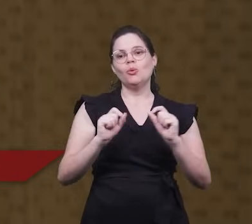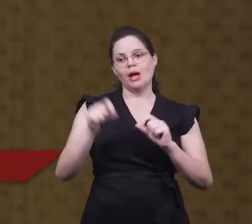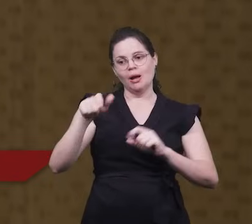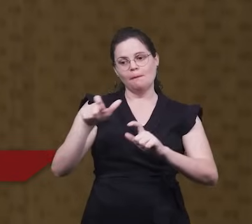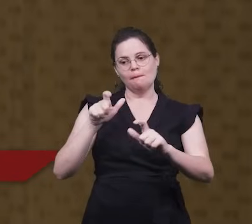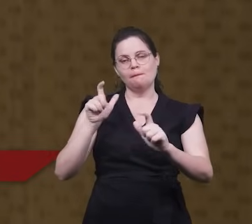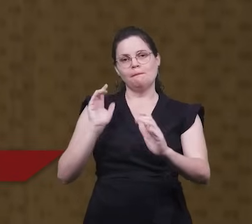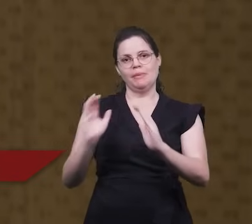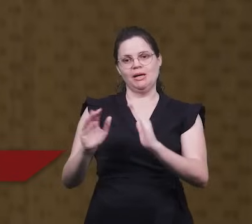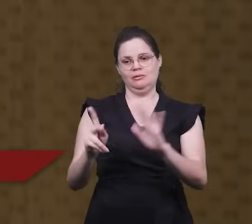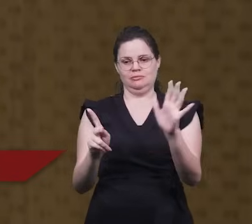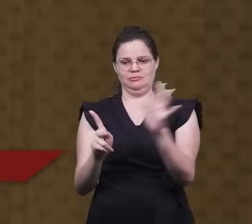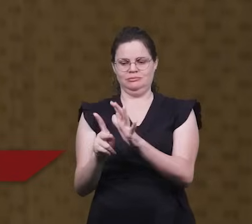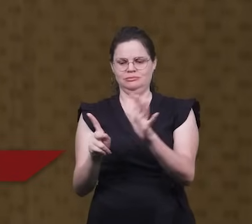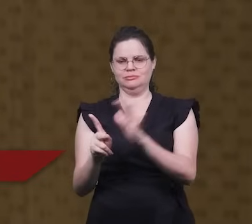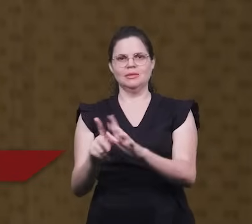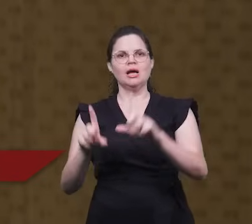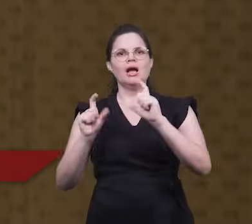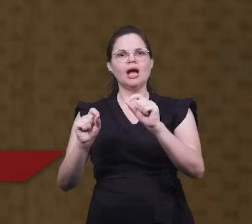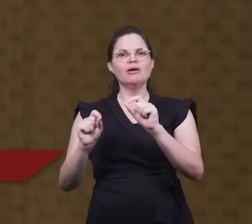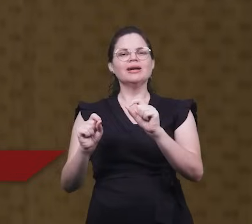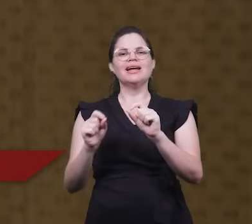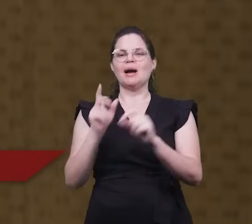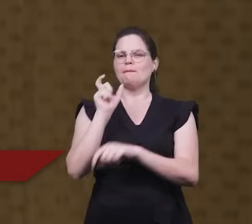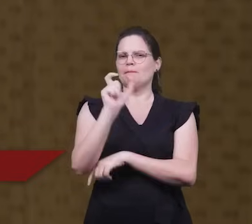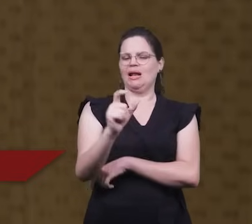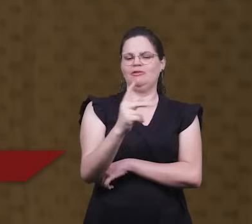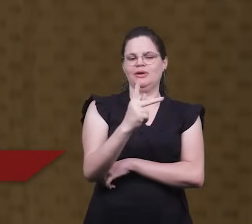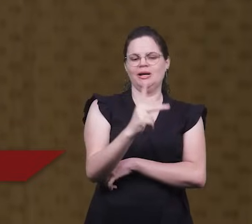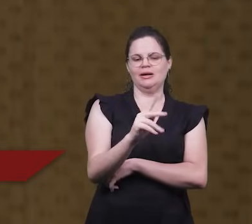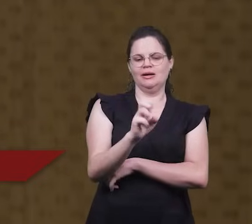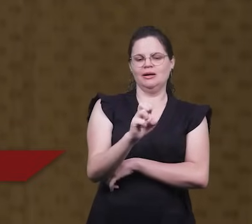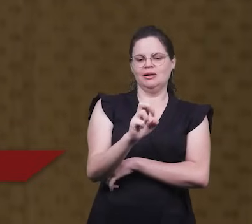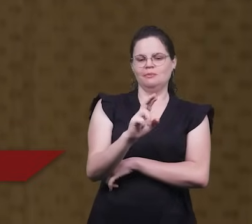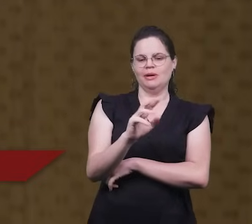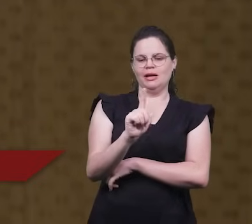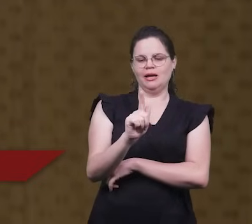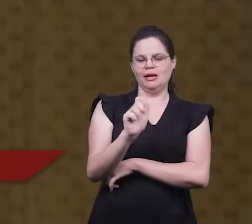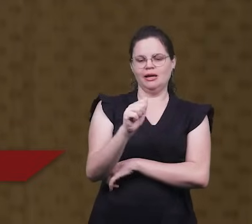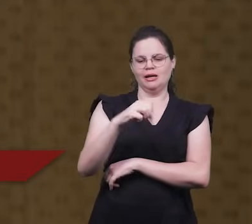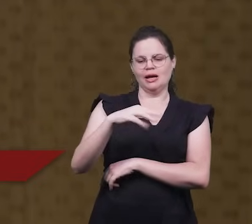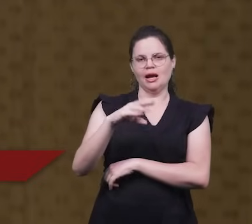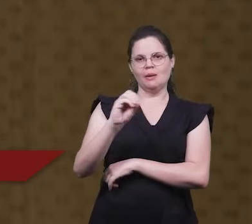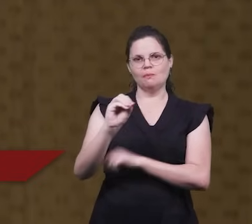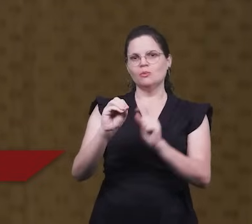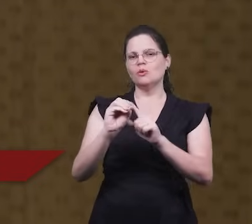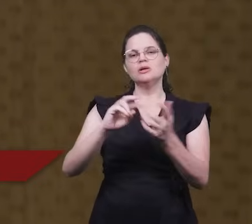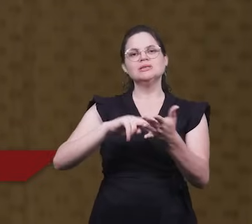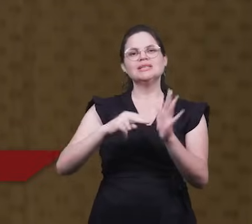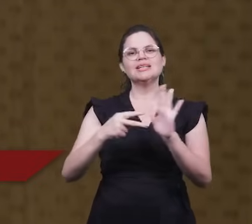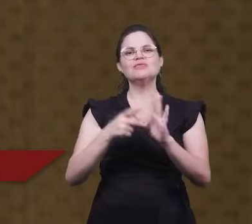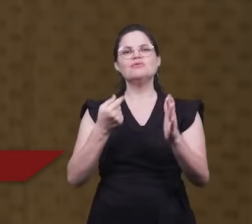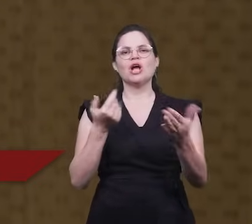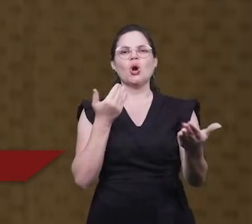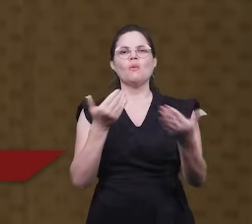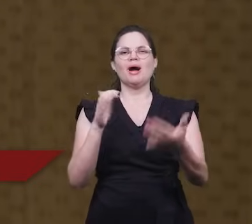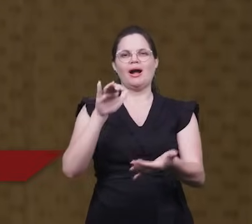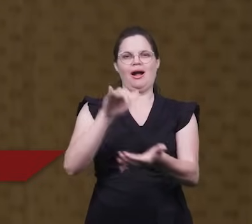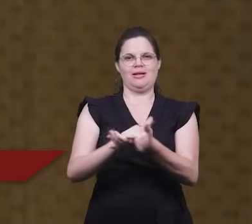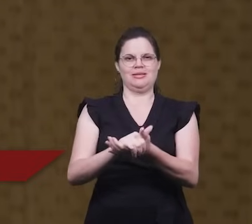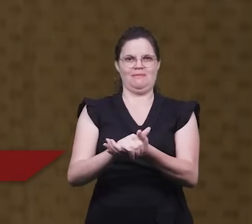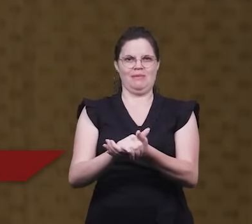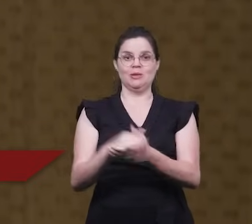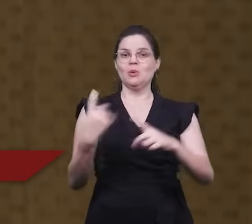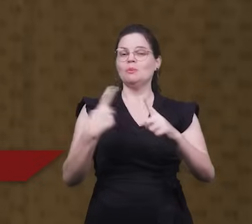ser exatamente esse. Por isso a palavra Pérgamo está ligada a um casamento, que na verdade é um casamento pervertido. Por quê? Porque vai haver uma associação